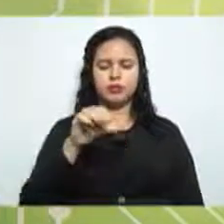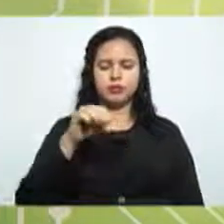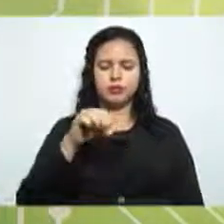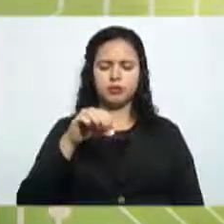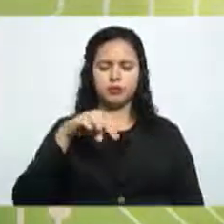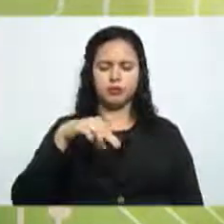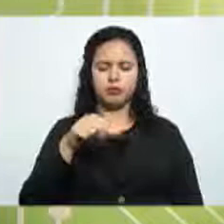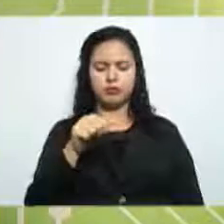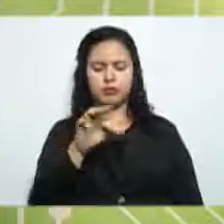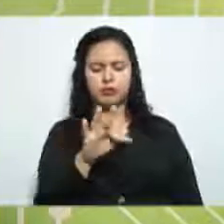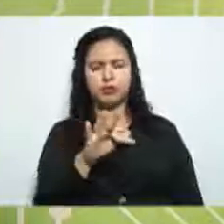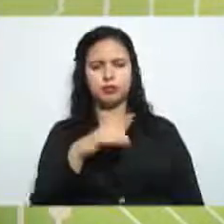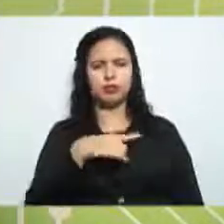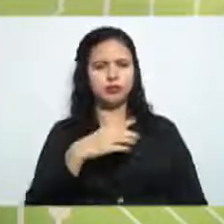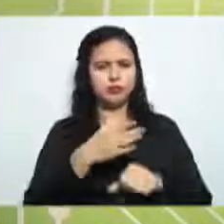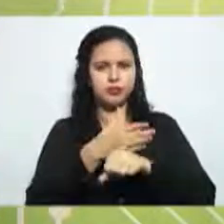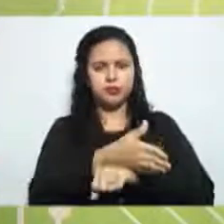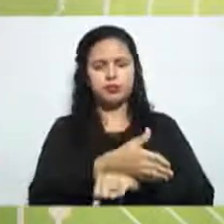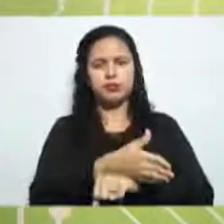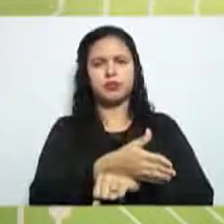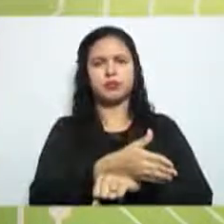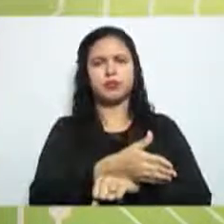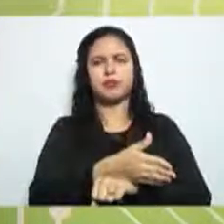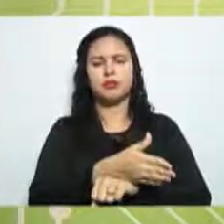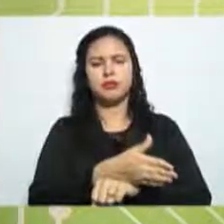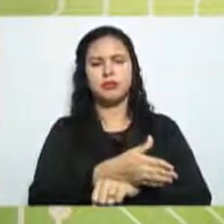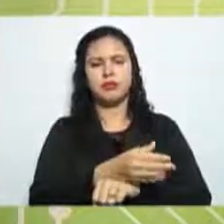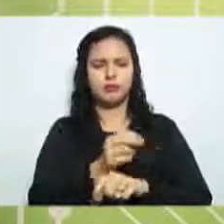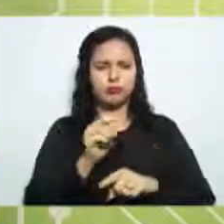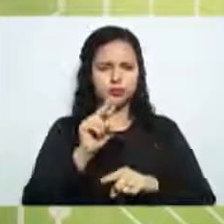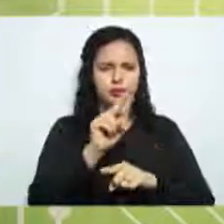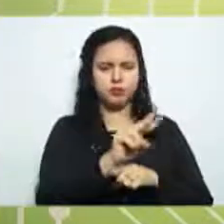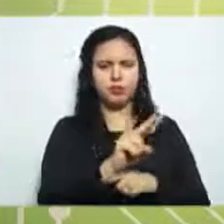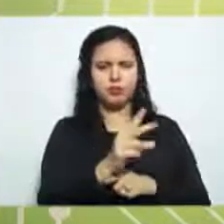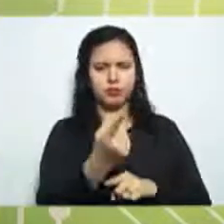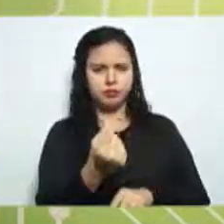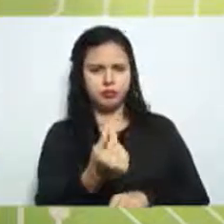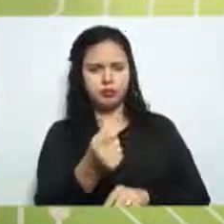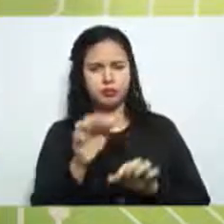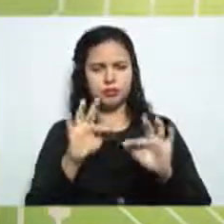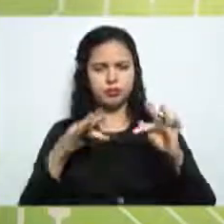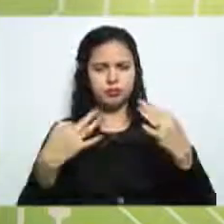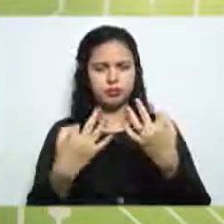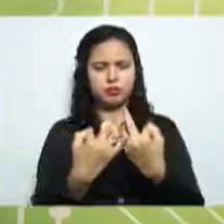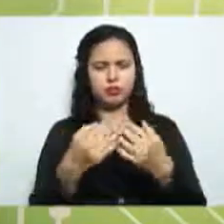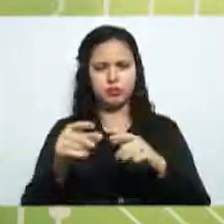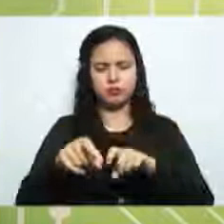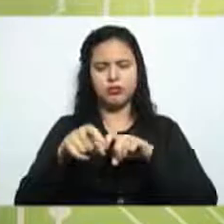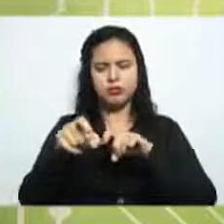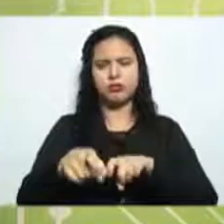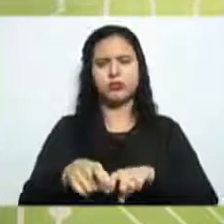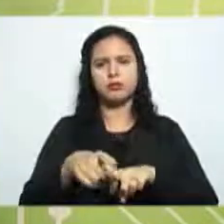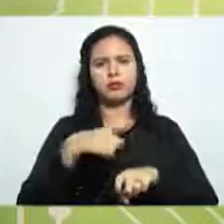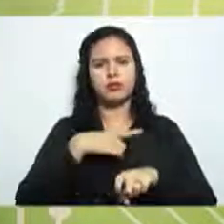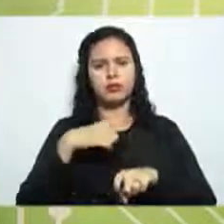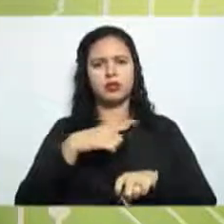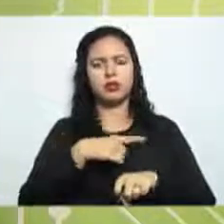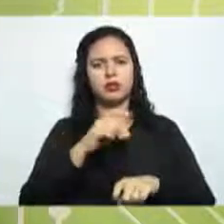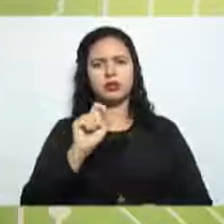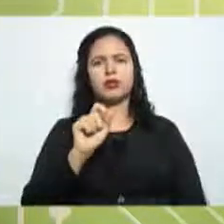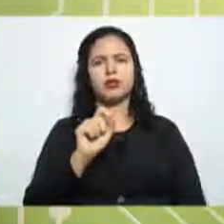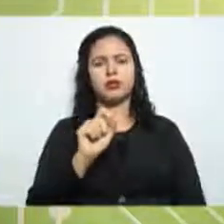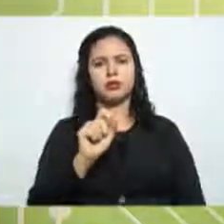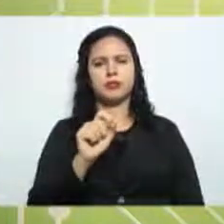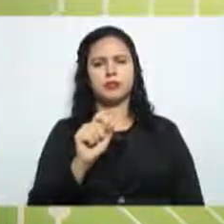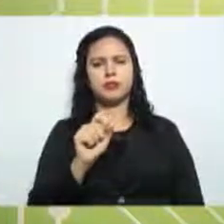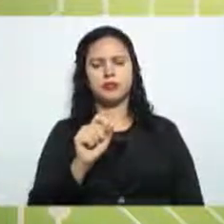desses recursos. A gente vai ter recursos para empréstimos para a agricultura familiar, que vai ter bastante tempo de carência. Quando eu falo carência, eu quero dizer